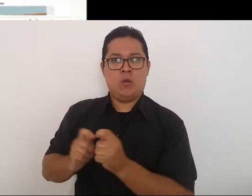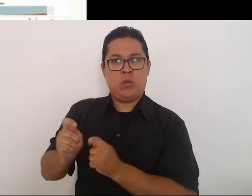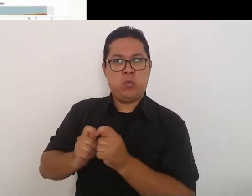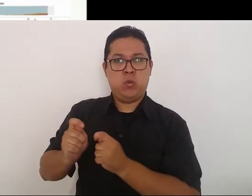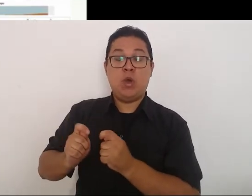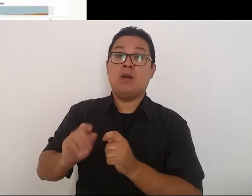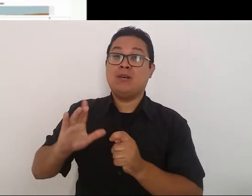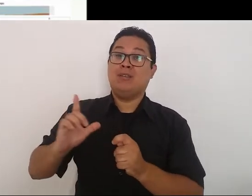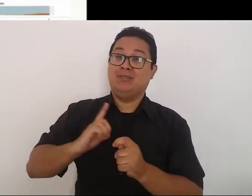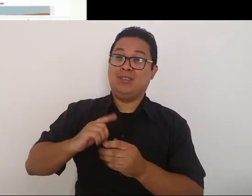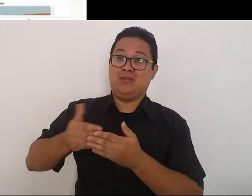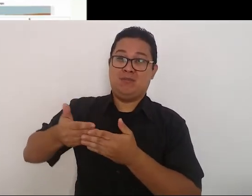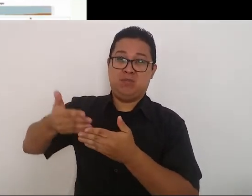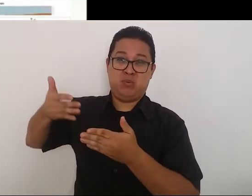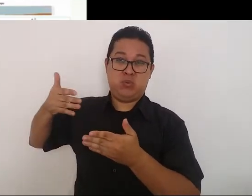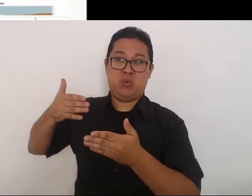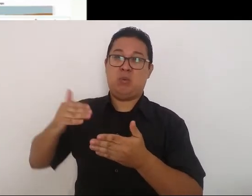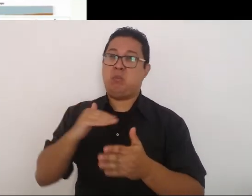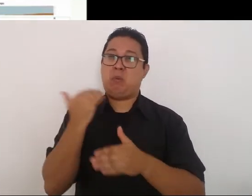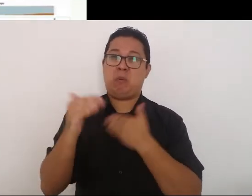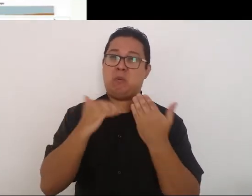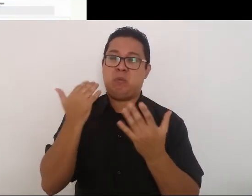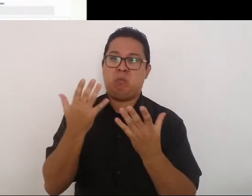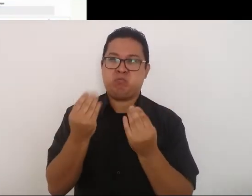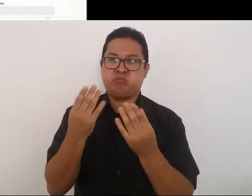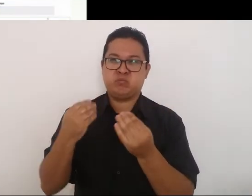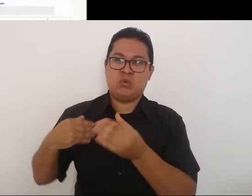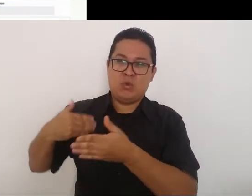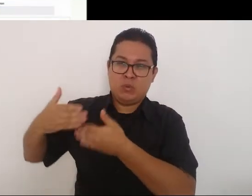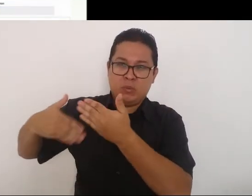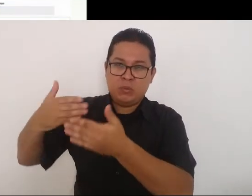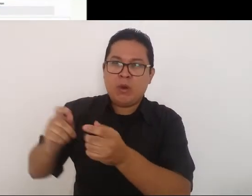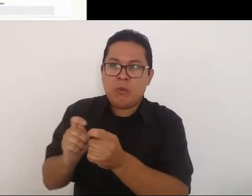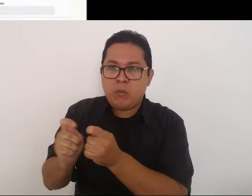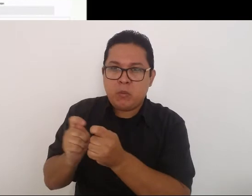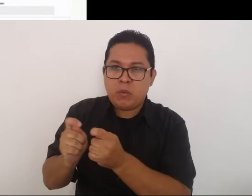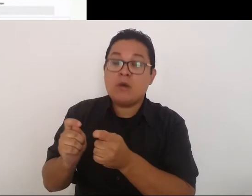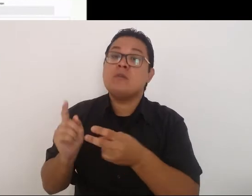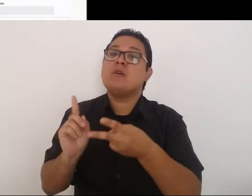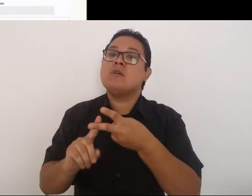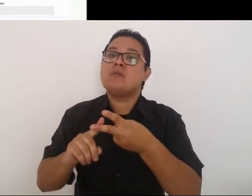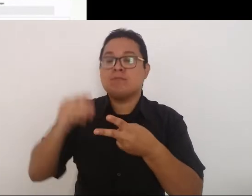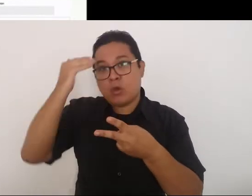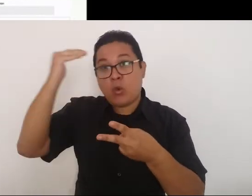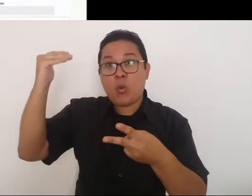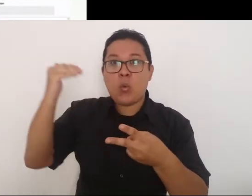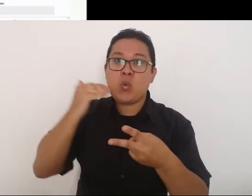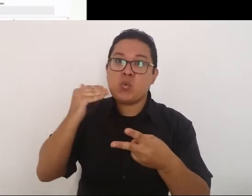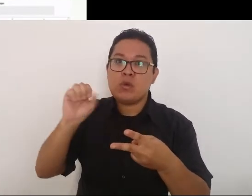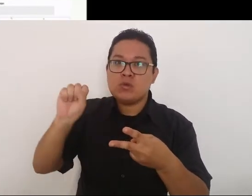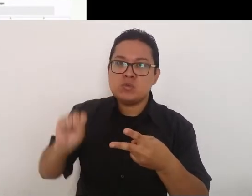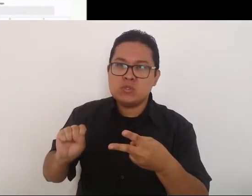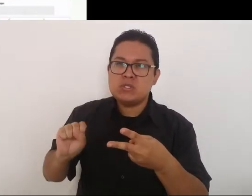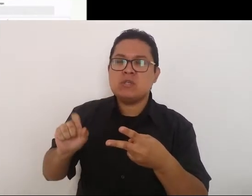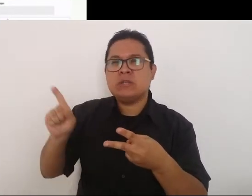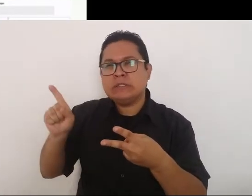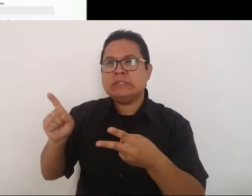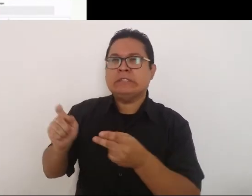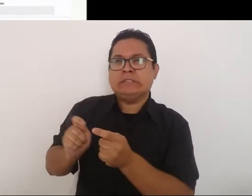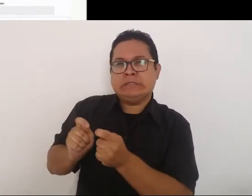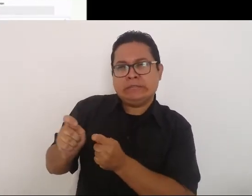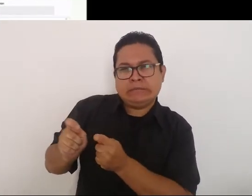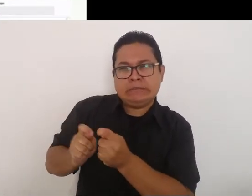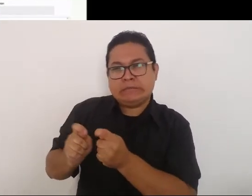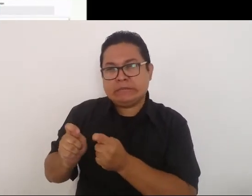de uma quantidade enorme de mortos, são 3 mil mortos. Coreia do Sul, que conseguiu conter, está